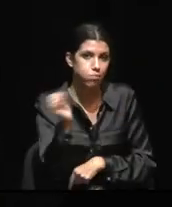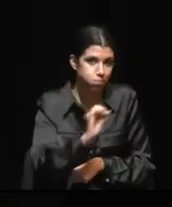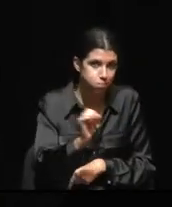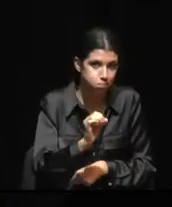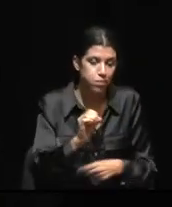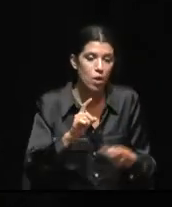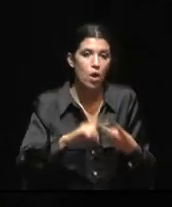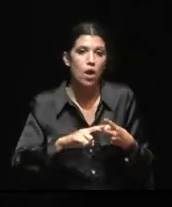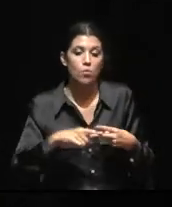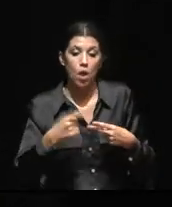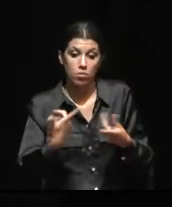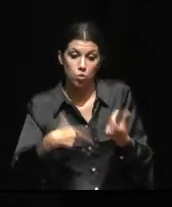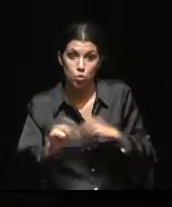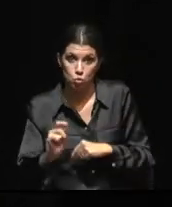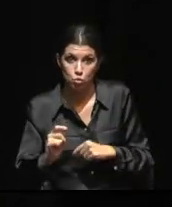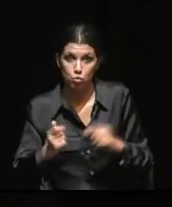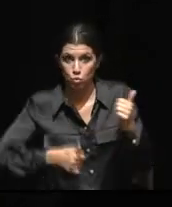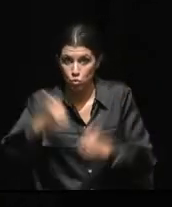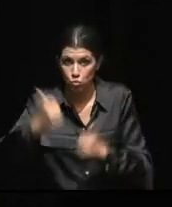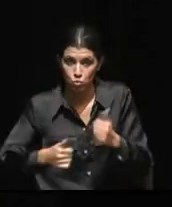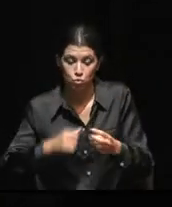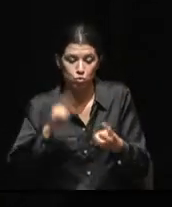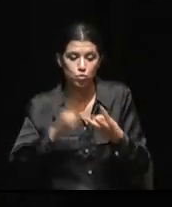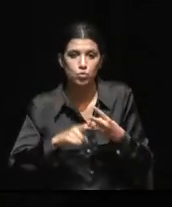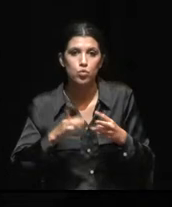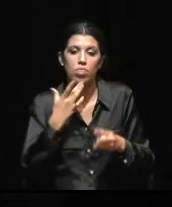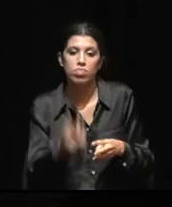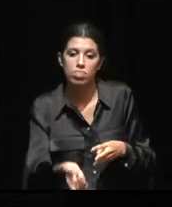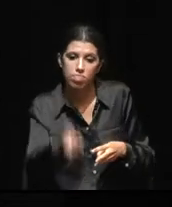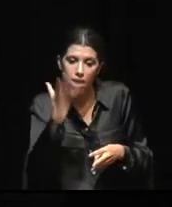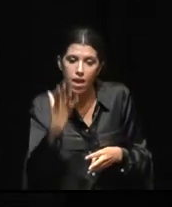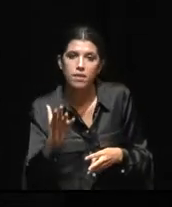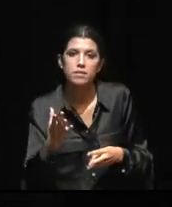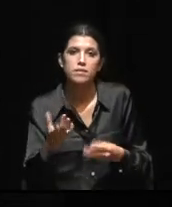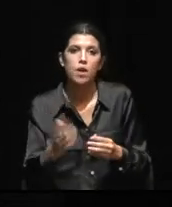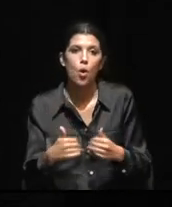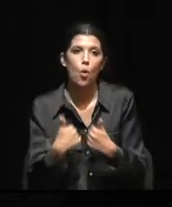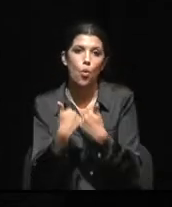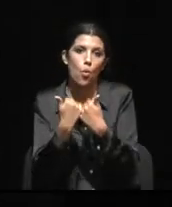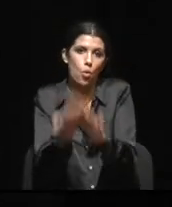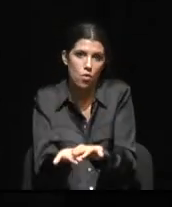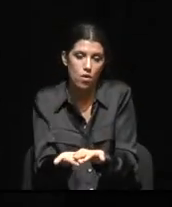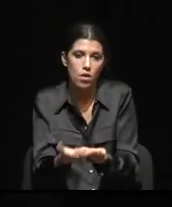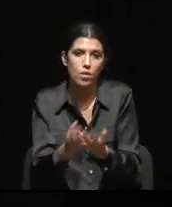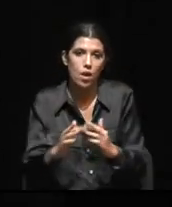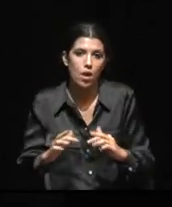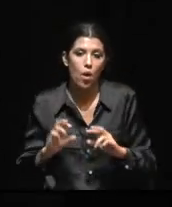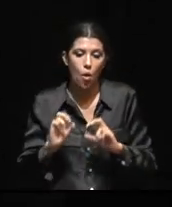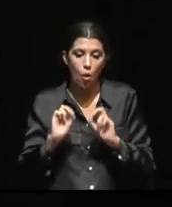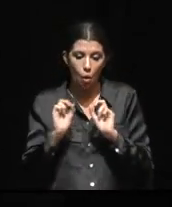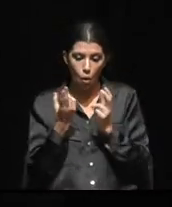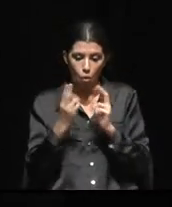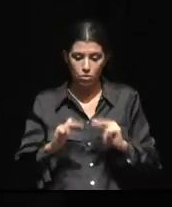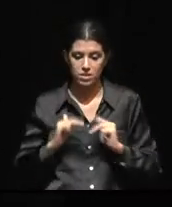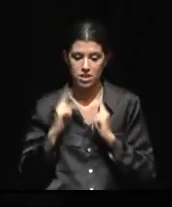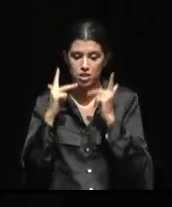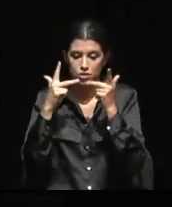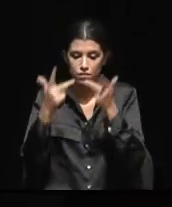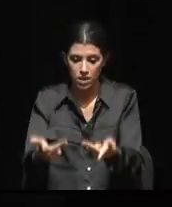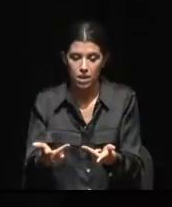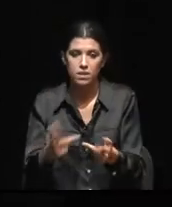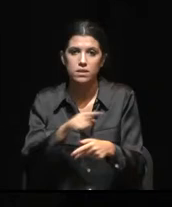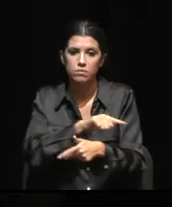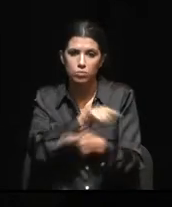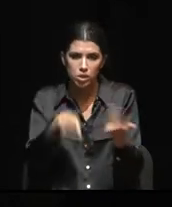atribuição comercial concurso cedência comodado concessão e transferência por incrível que